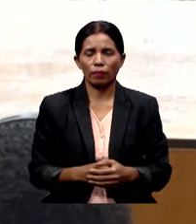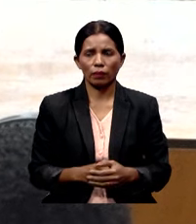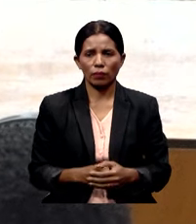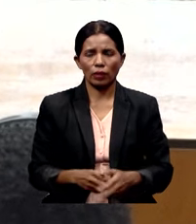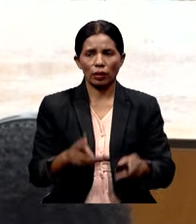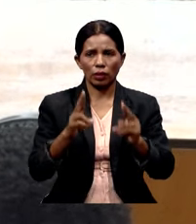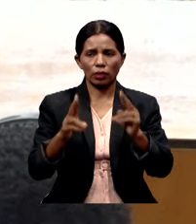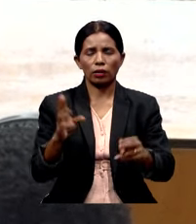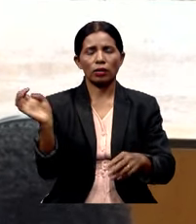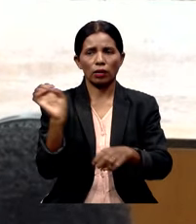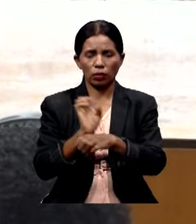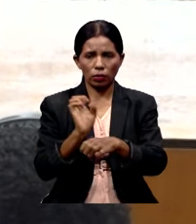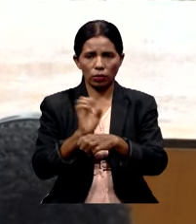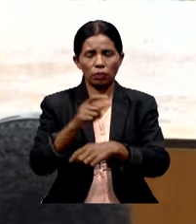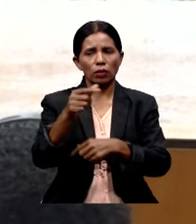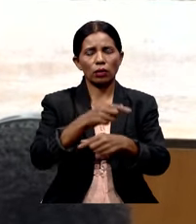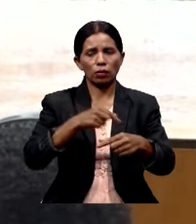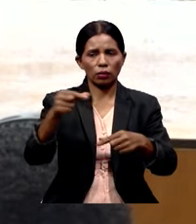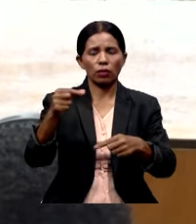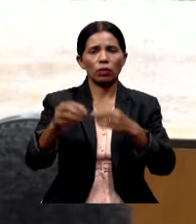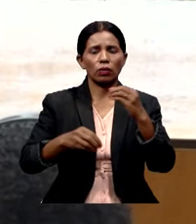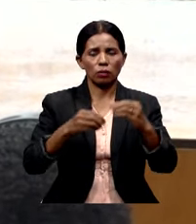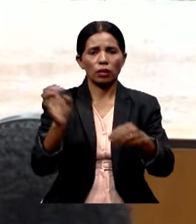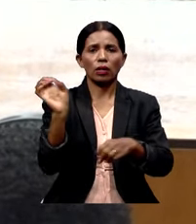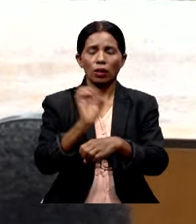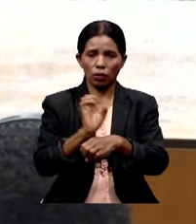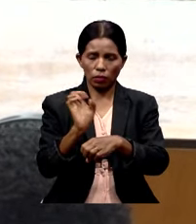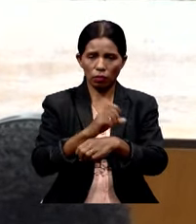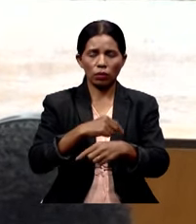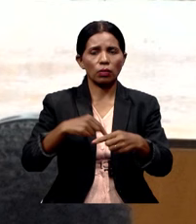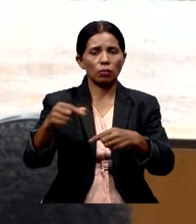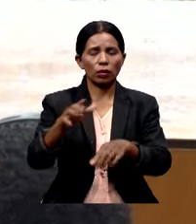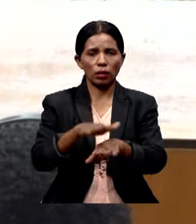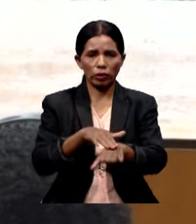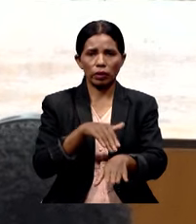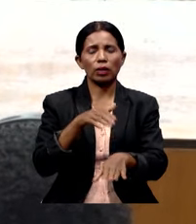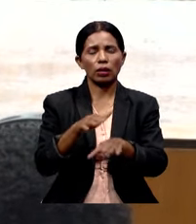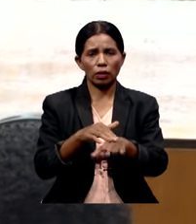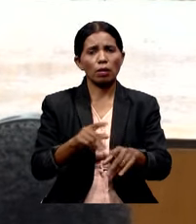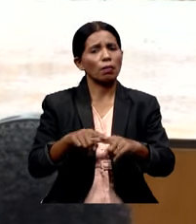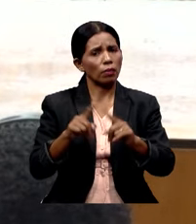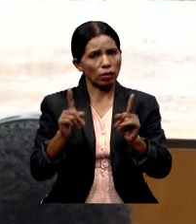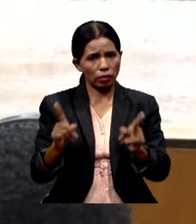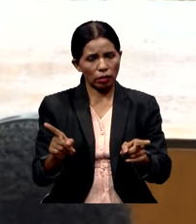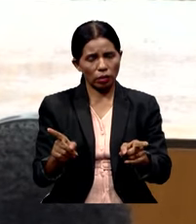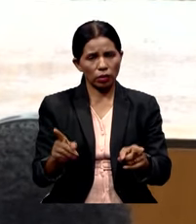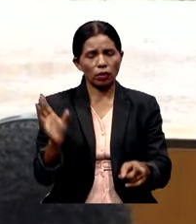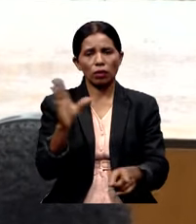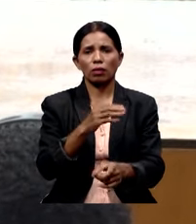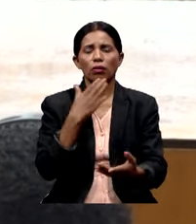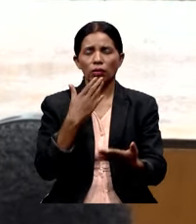desaceleração e economia global, cata que a economia global mas lá na Nicanona, mas bem mais, ou